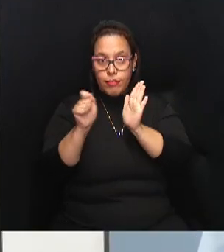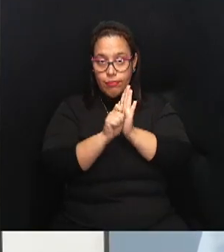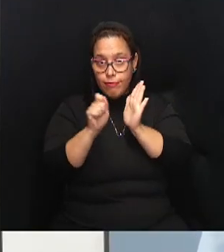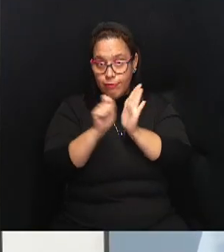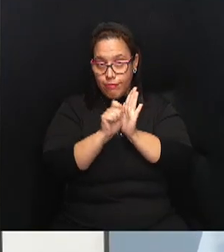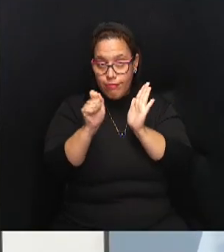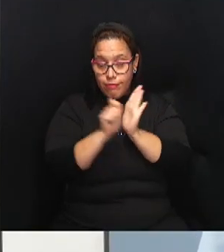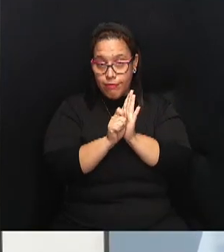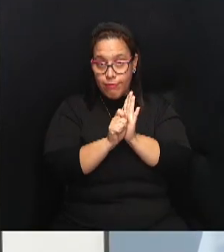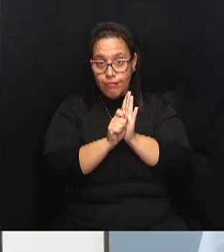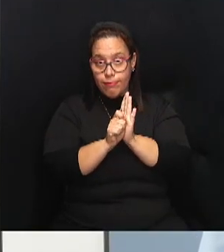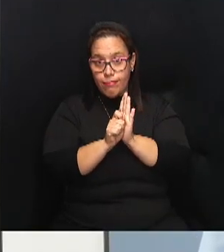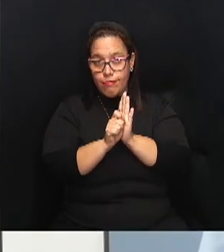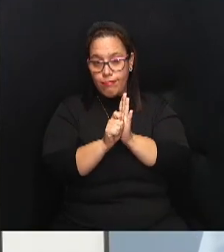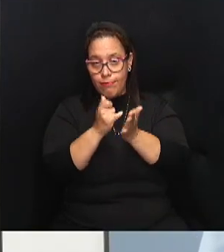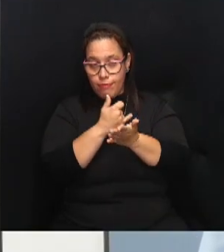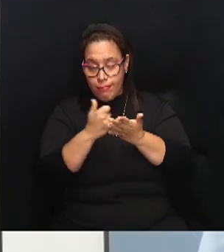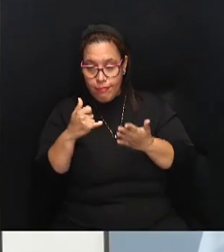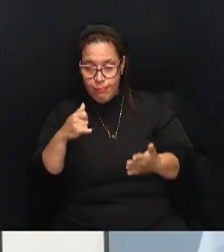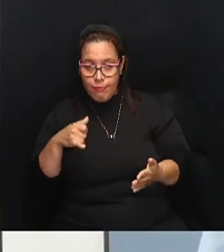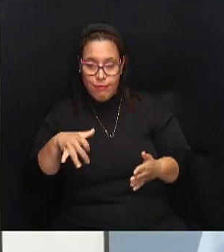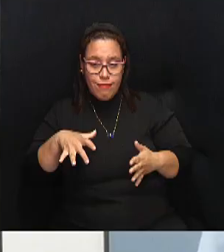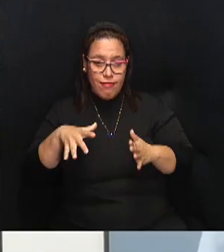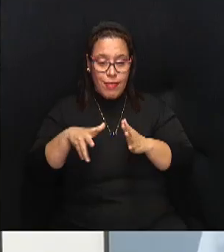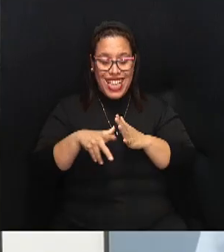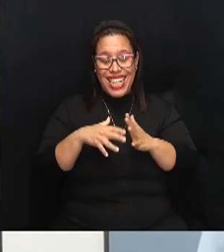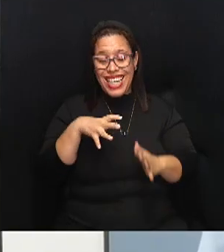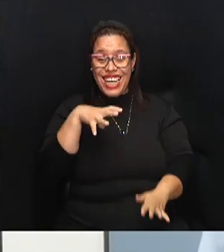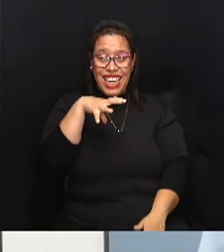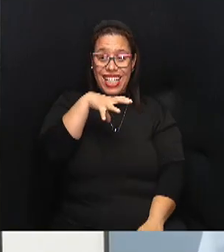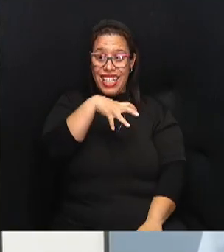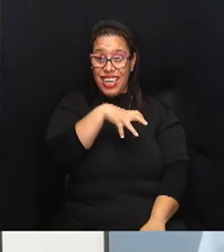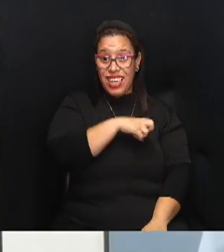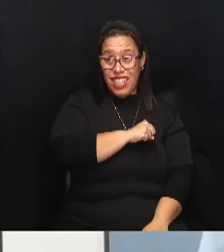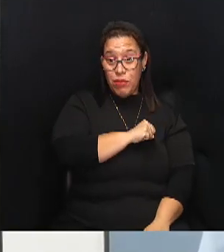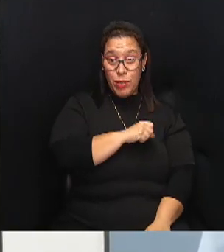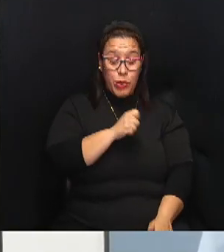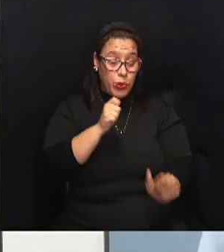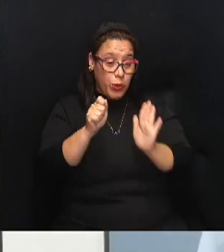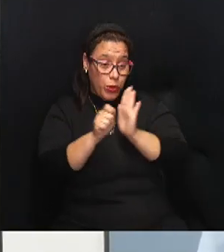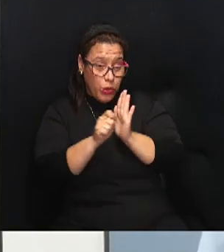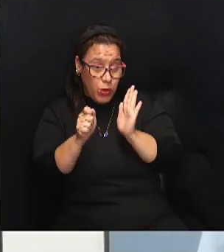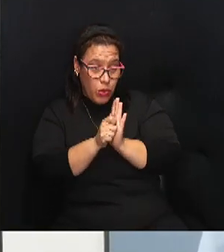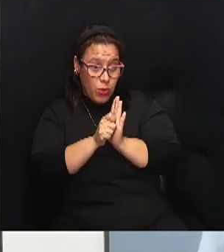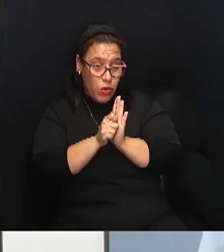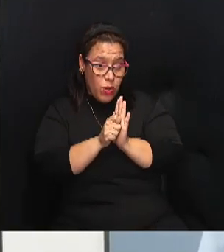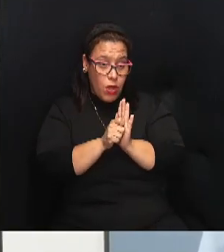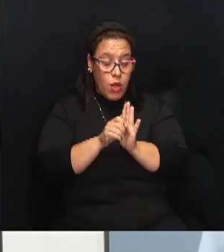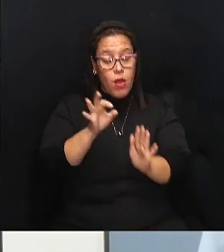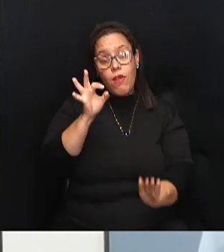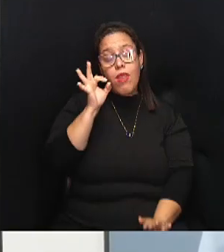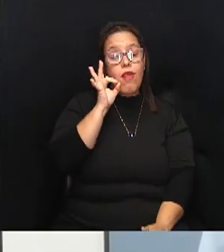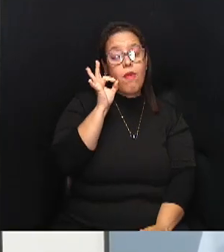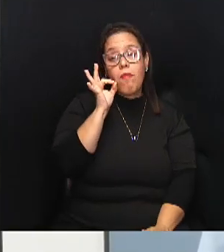Então, o tráfico de droga, a pessoa entra, a romantização pelas drogas, pela marcha da maconha, essa romantização